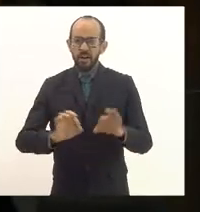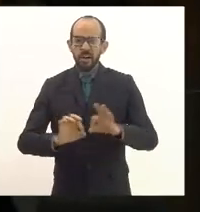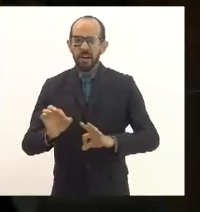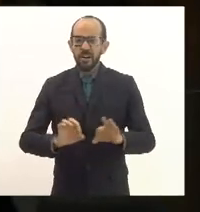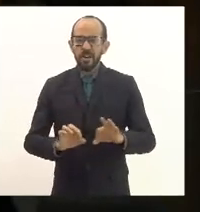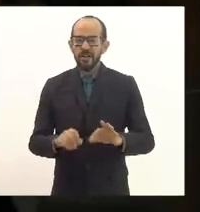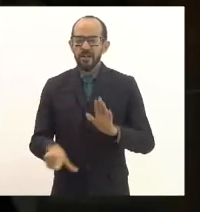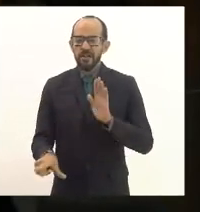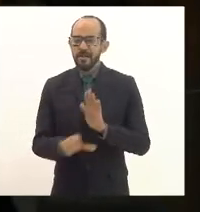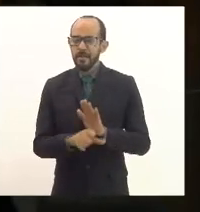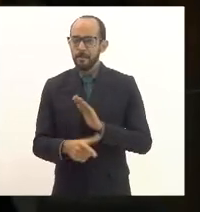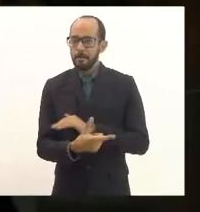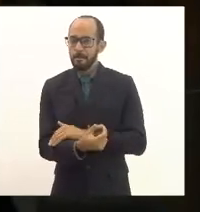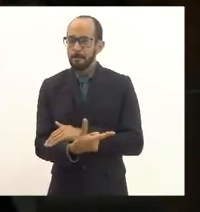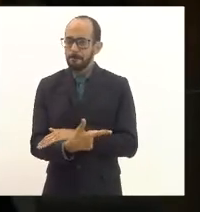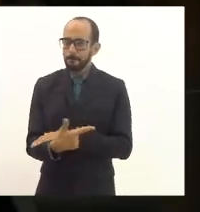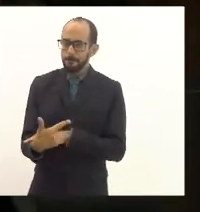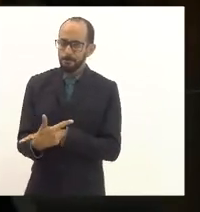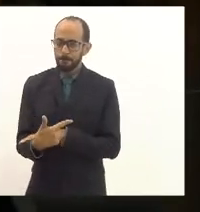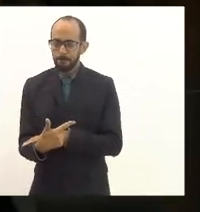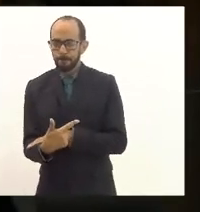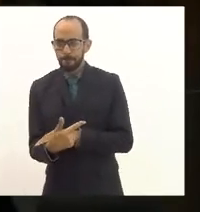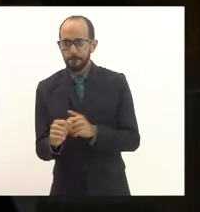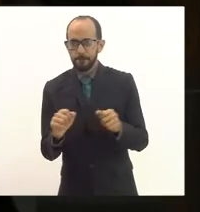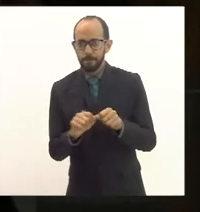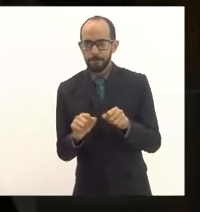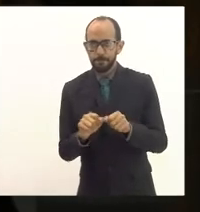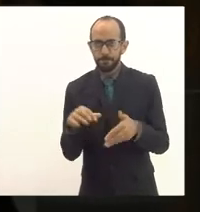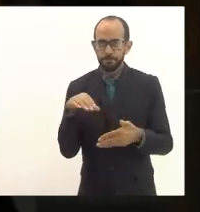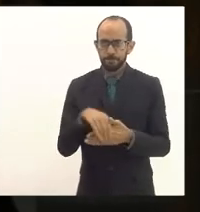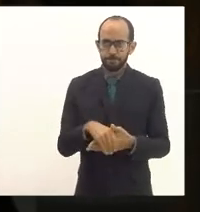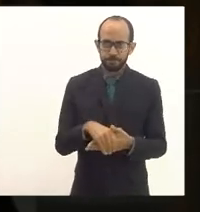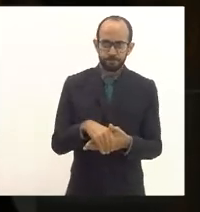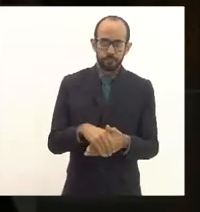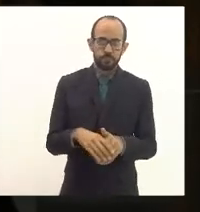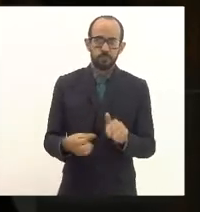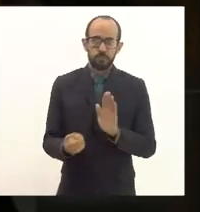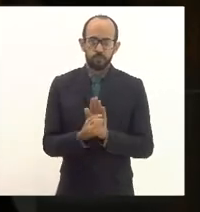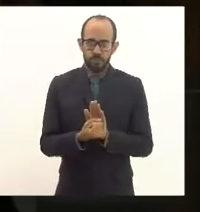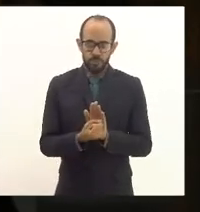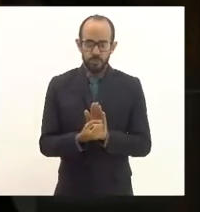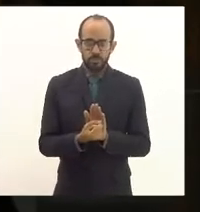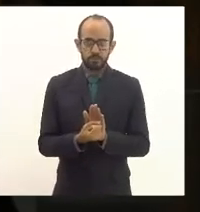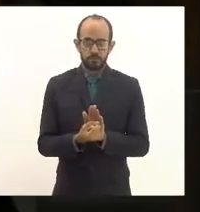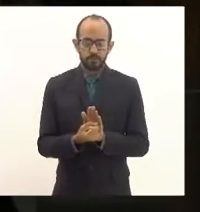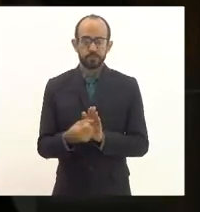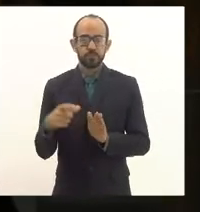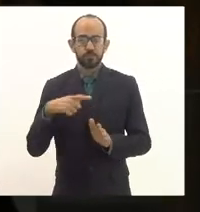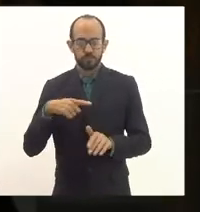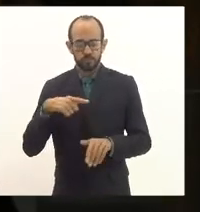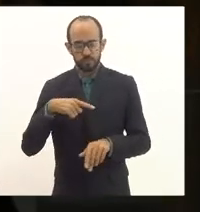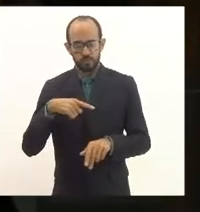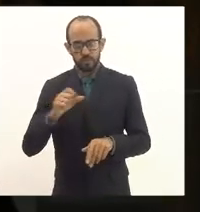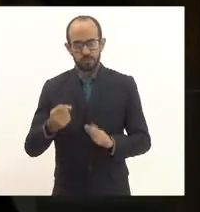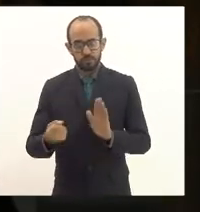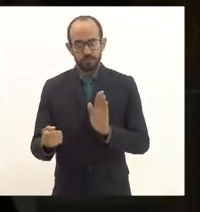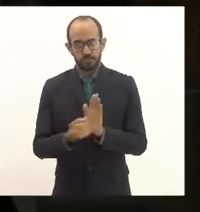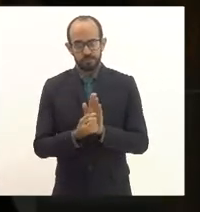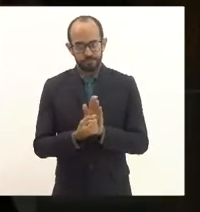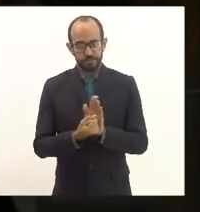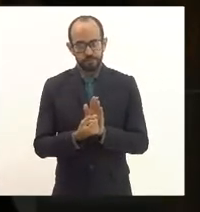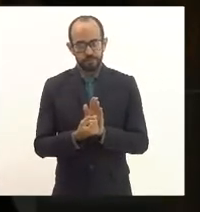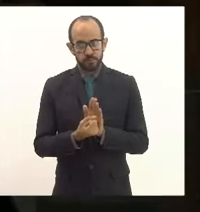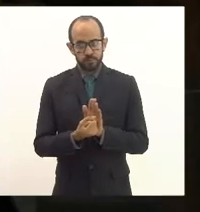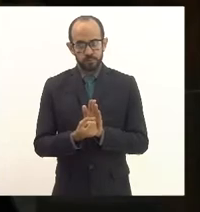ano 2022 que sai com anexo de impacto, cotejando o impacto só